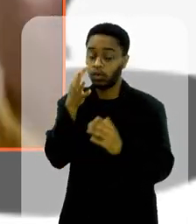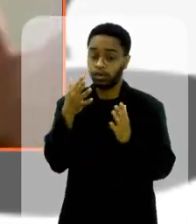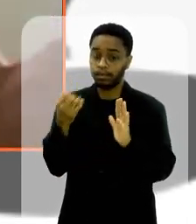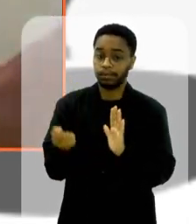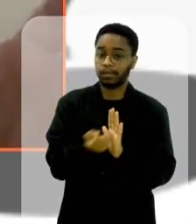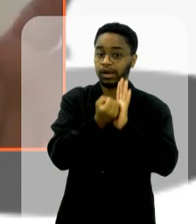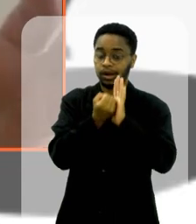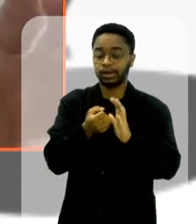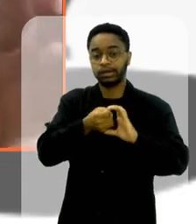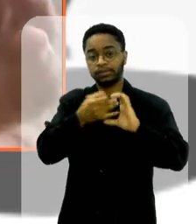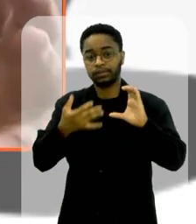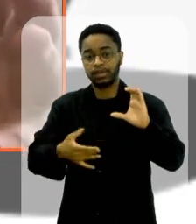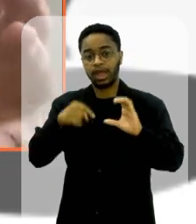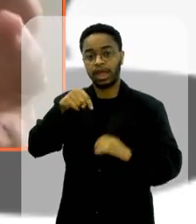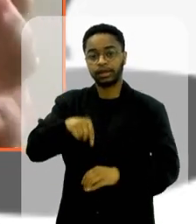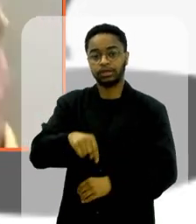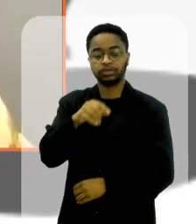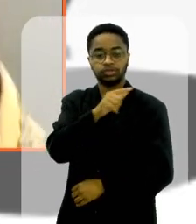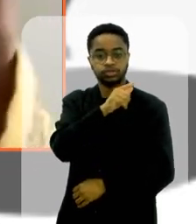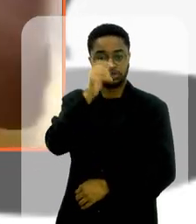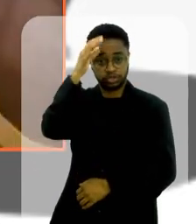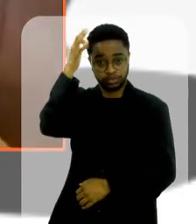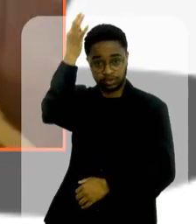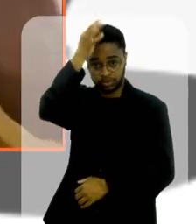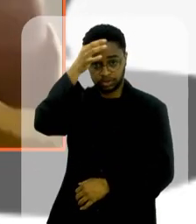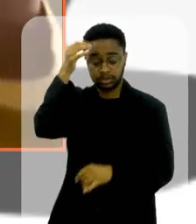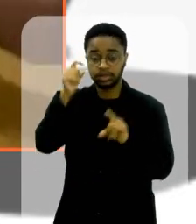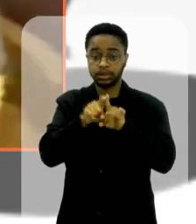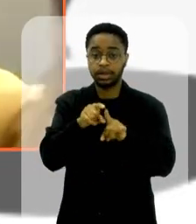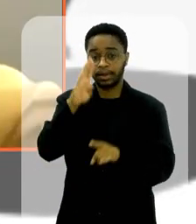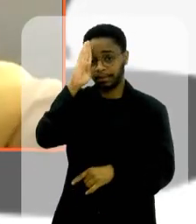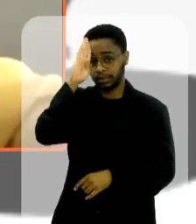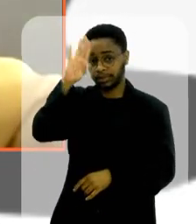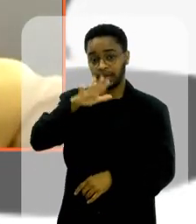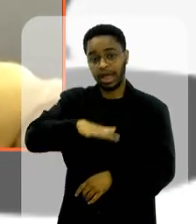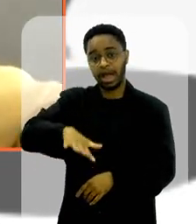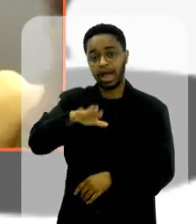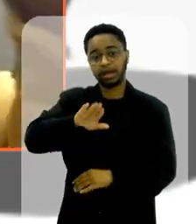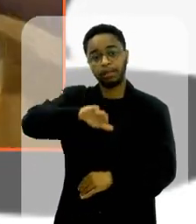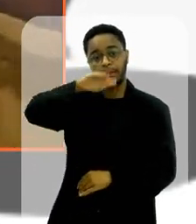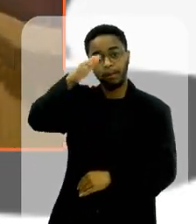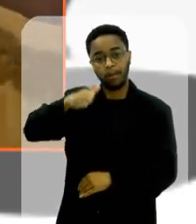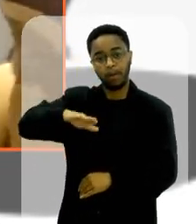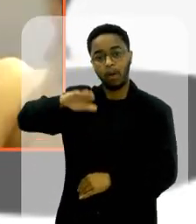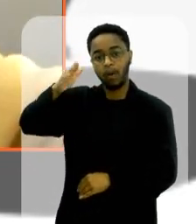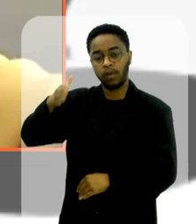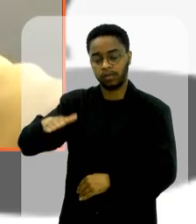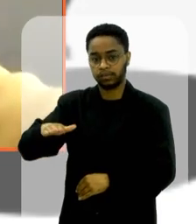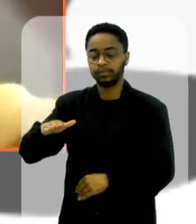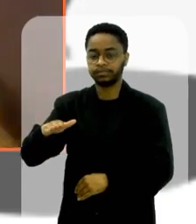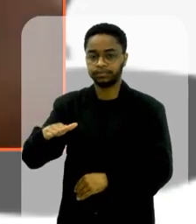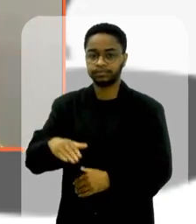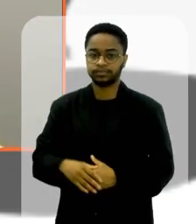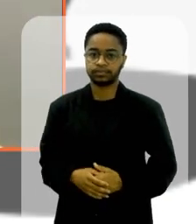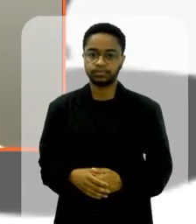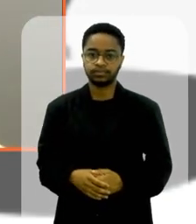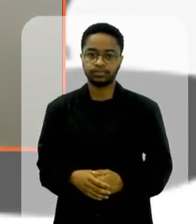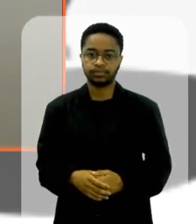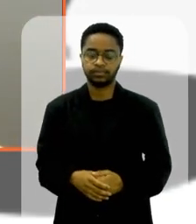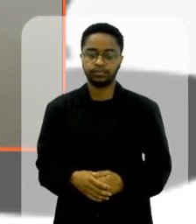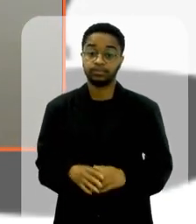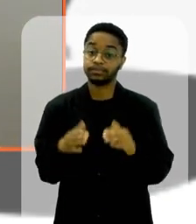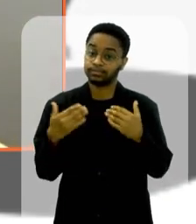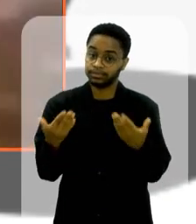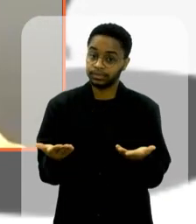flor característica aqui do Estado do Espírito Santo e principalmente dessa região aqui de montanhas, a região de montanhas